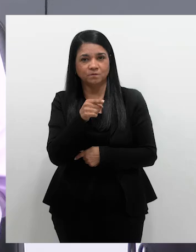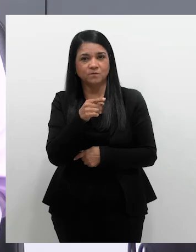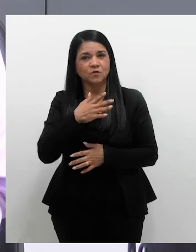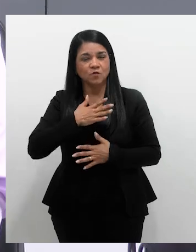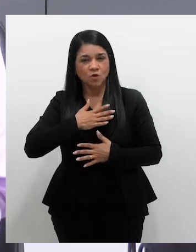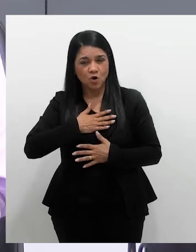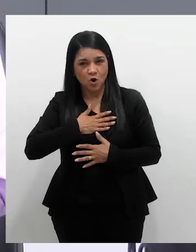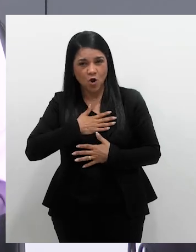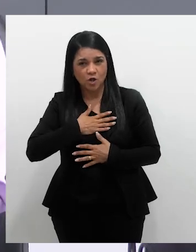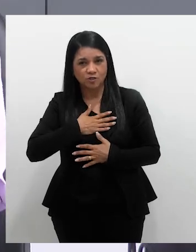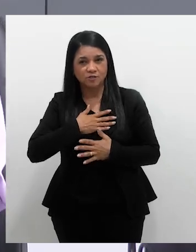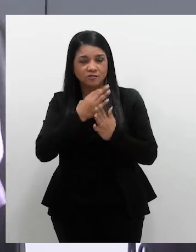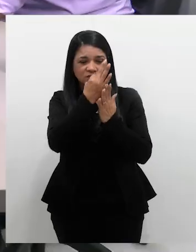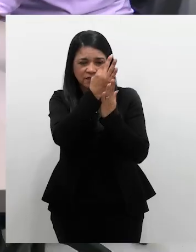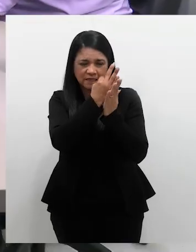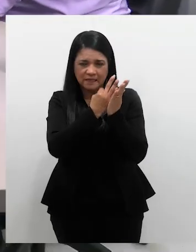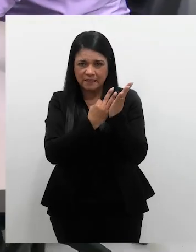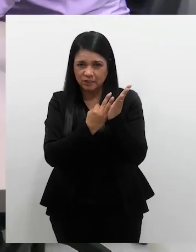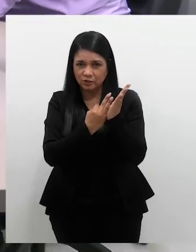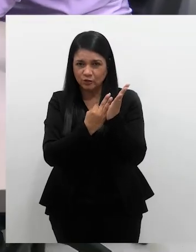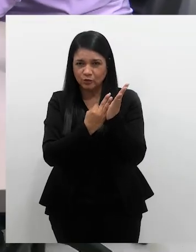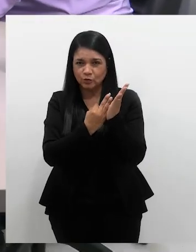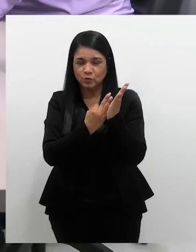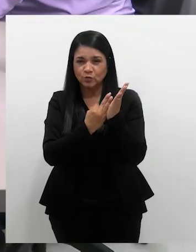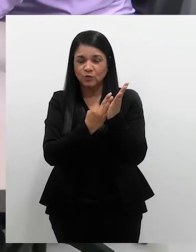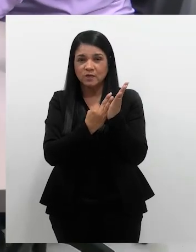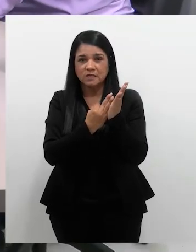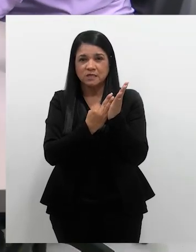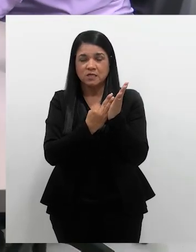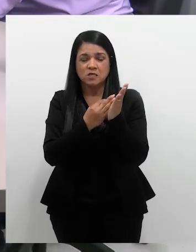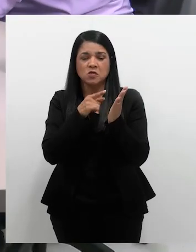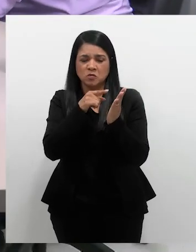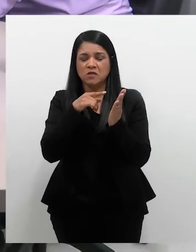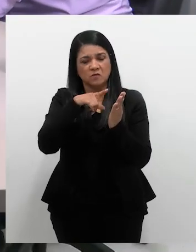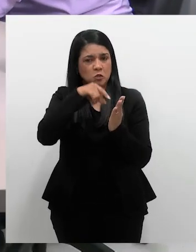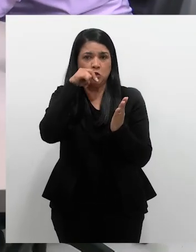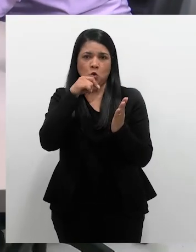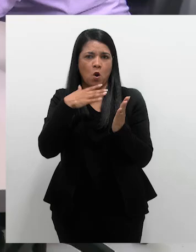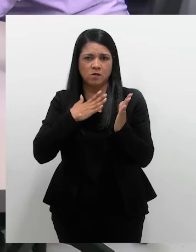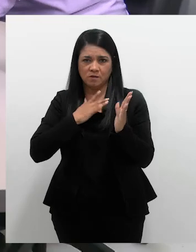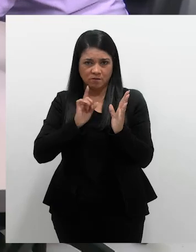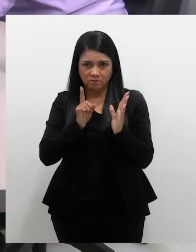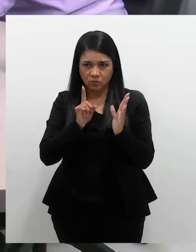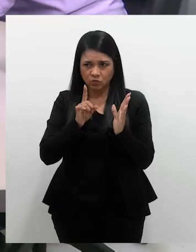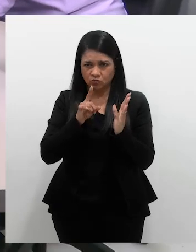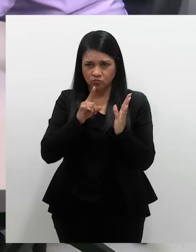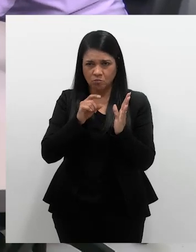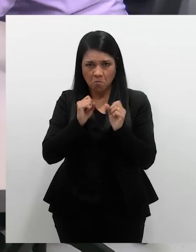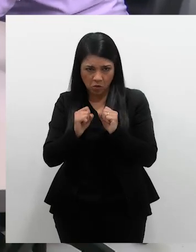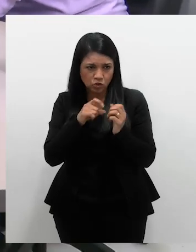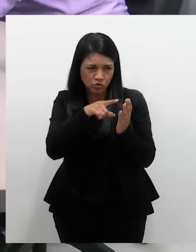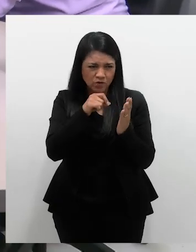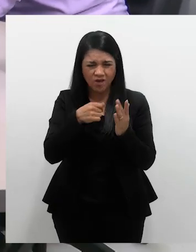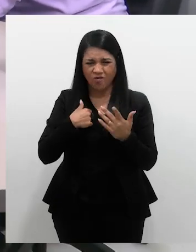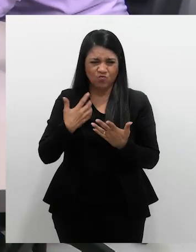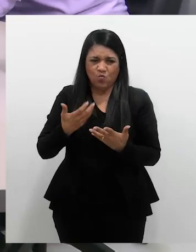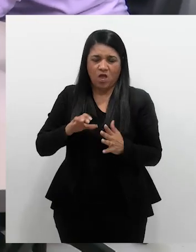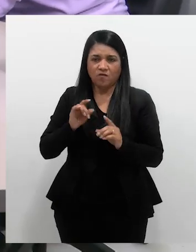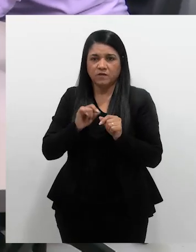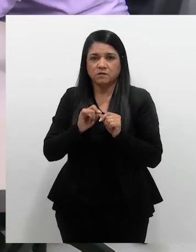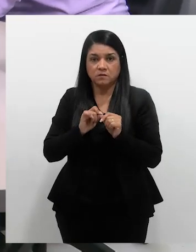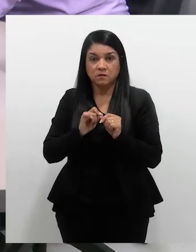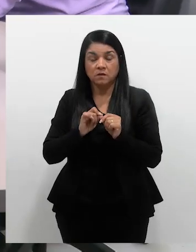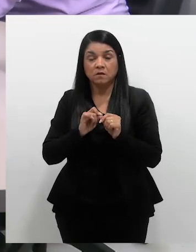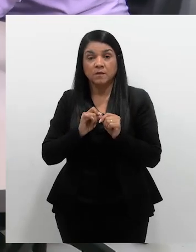Você gosta de pegar roteiros assim que sempre, eu sei que você não escolhe, ou pode escolher também. Não, isso aqui eu não quero fazer,